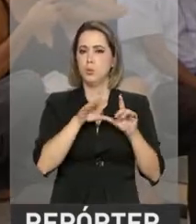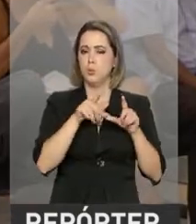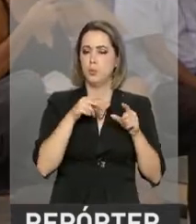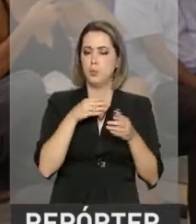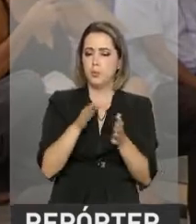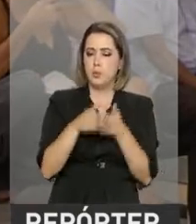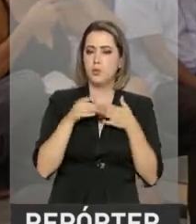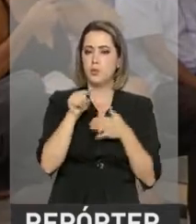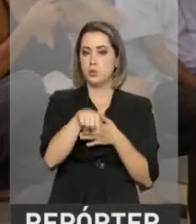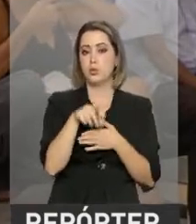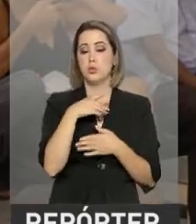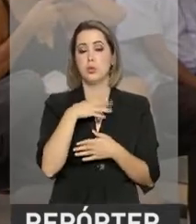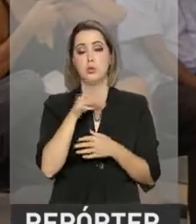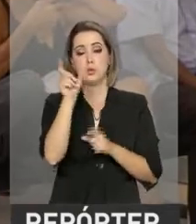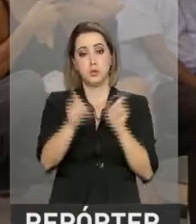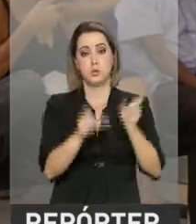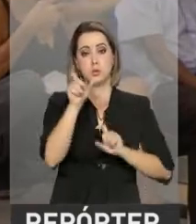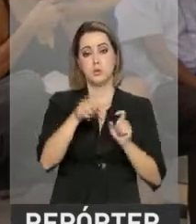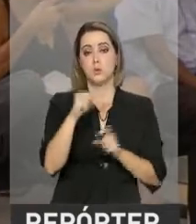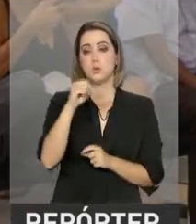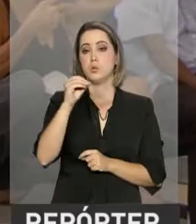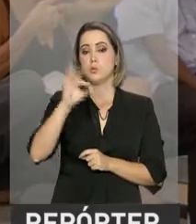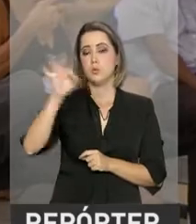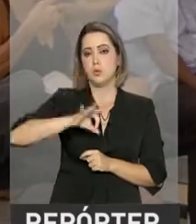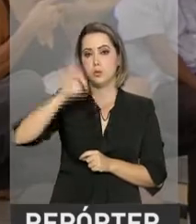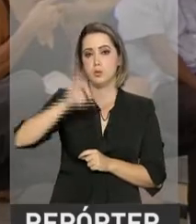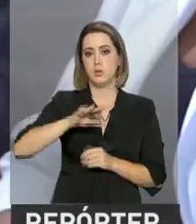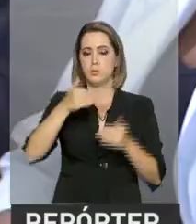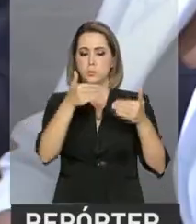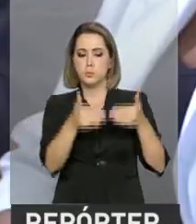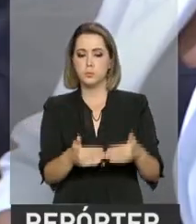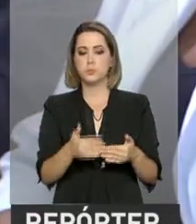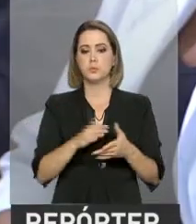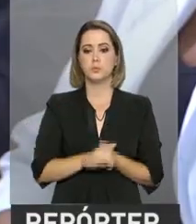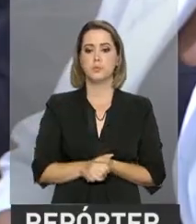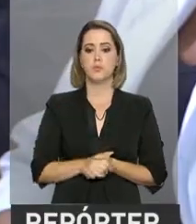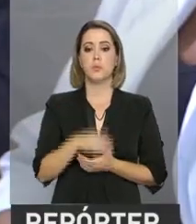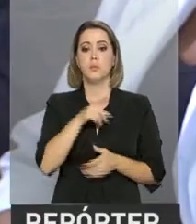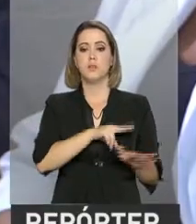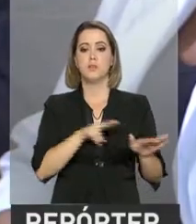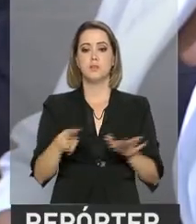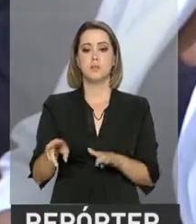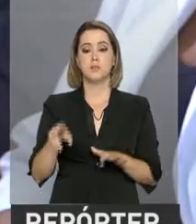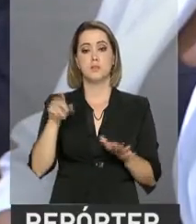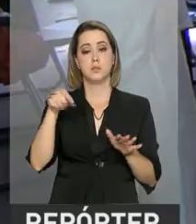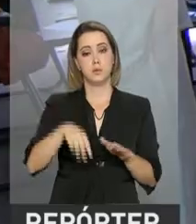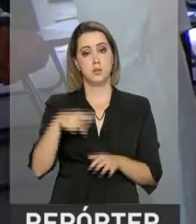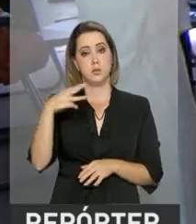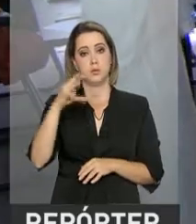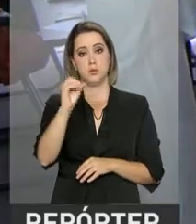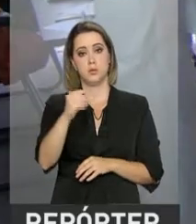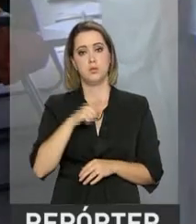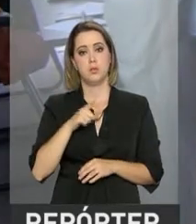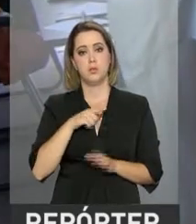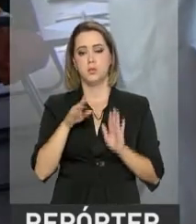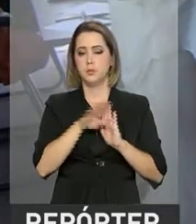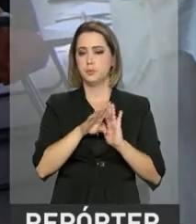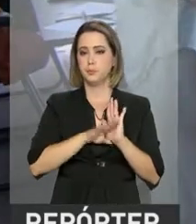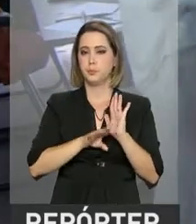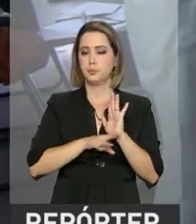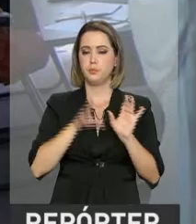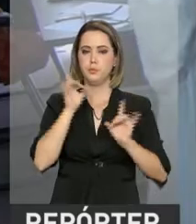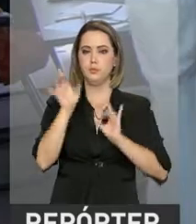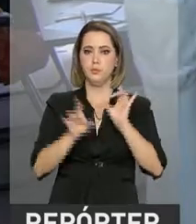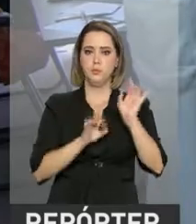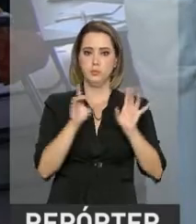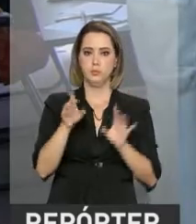saúde dessas 80 por cento foram presenciais na semana do ouvidor comemorada em março teve programação especial nas